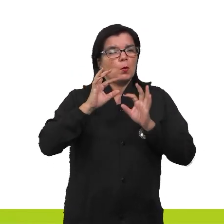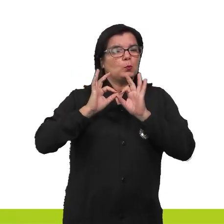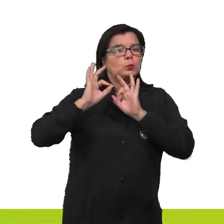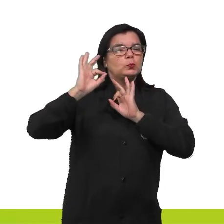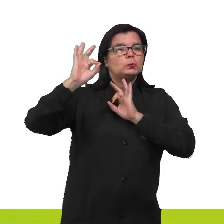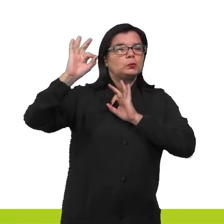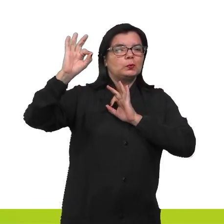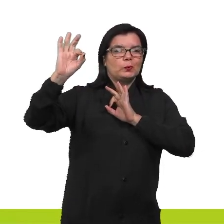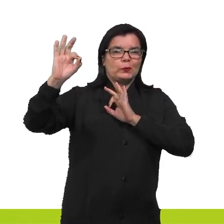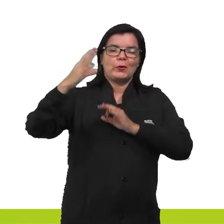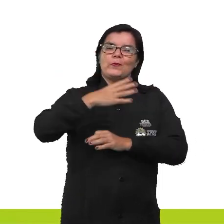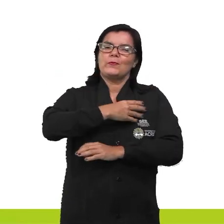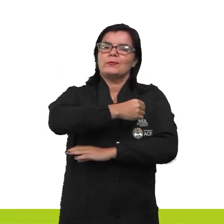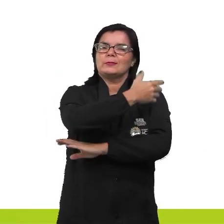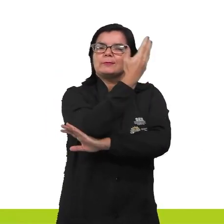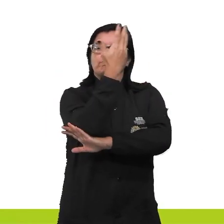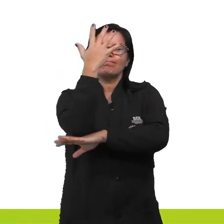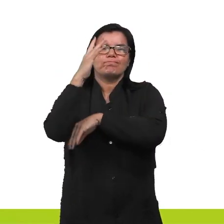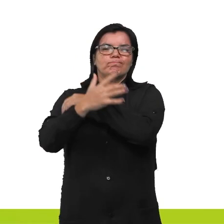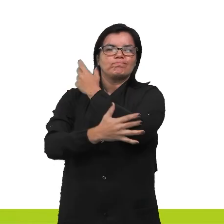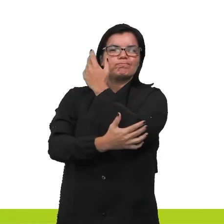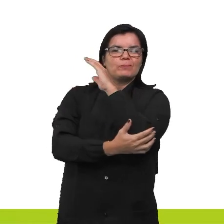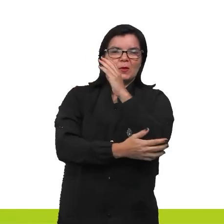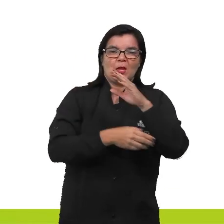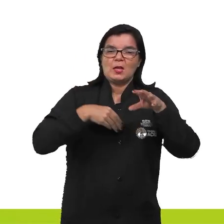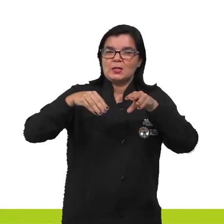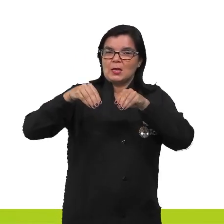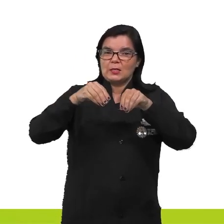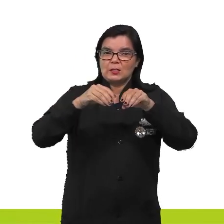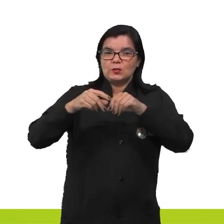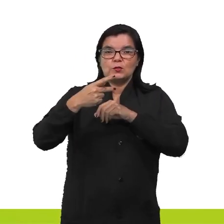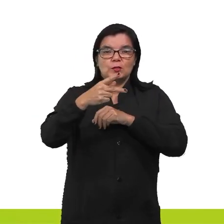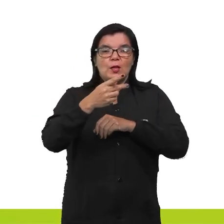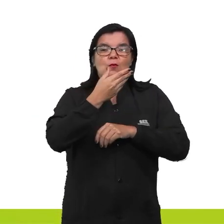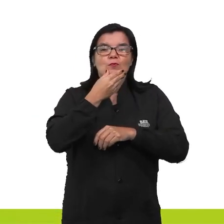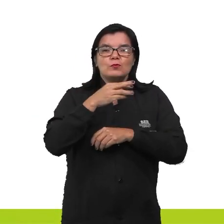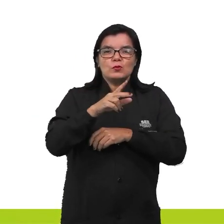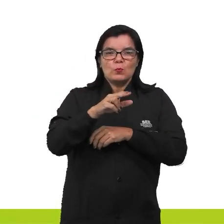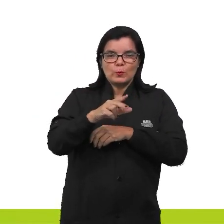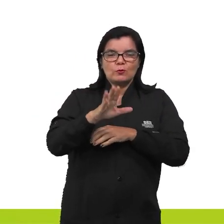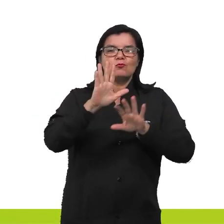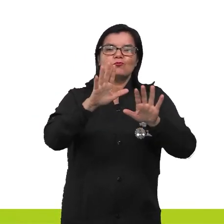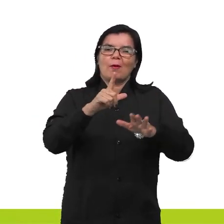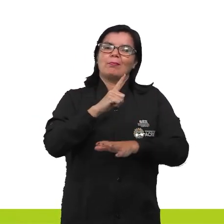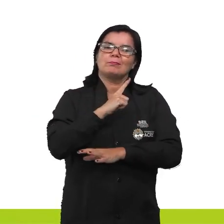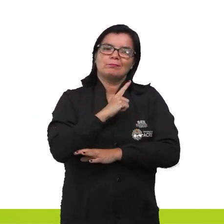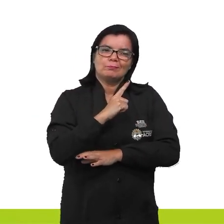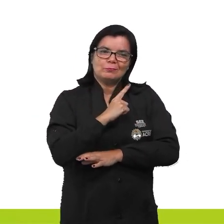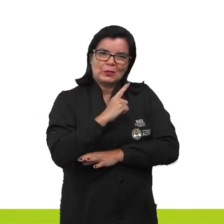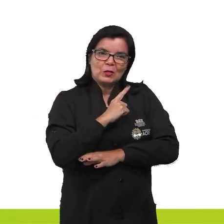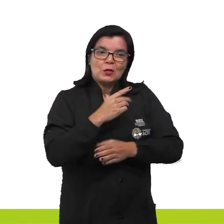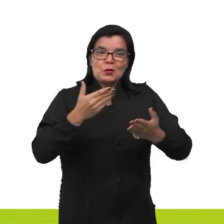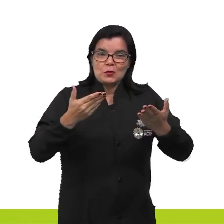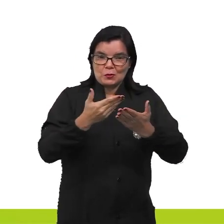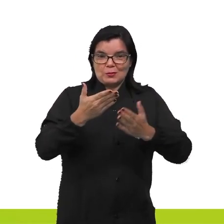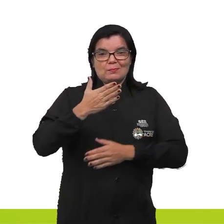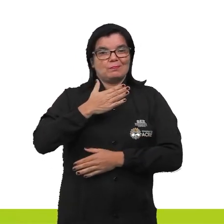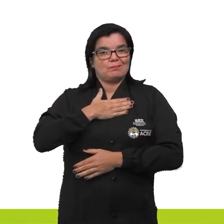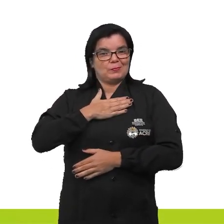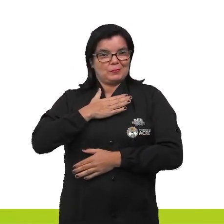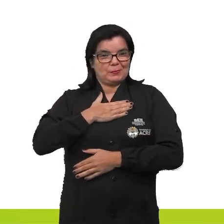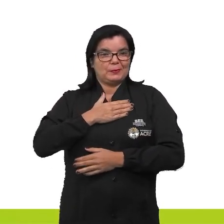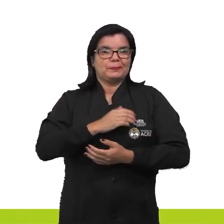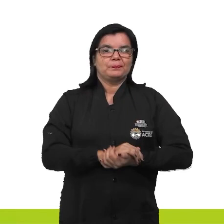bem longe, filha das florestas. Venho das terras que teus irmãos já possuíram, e hoje tenho